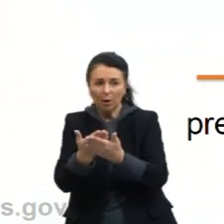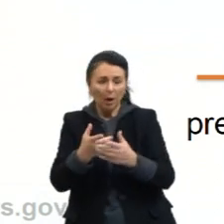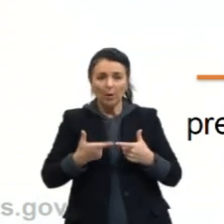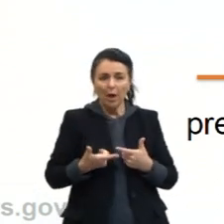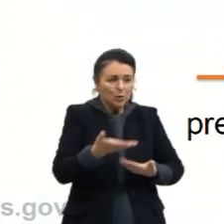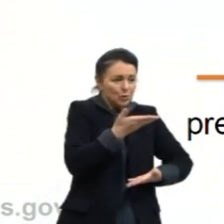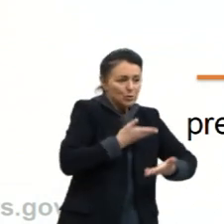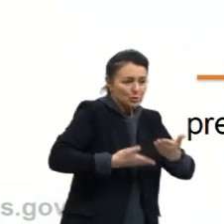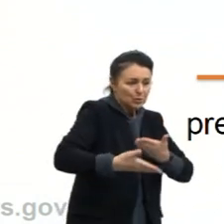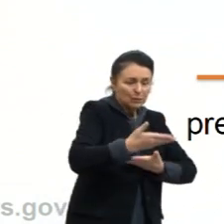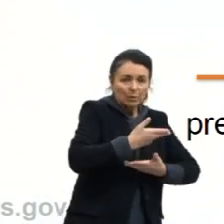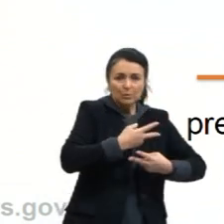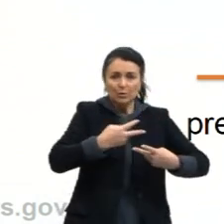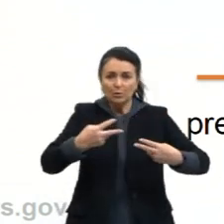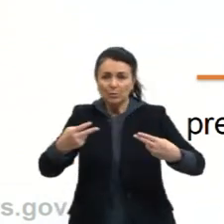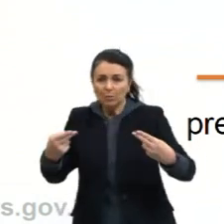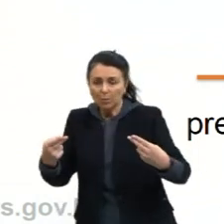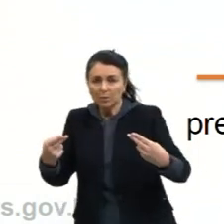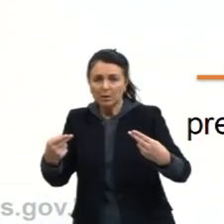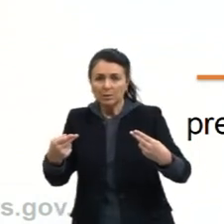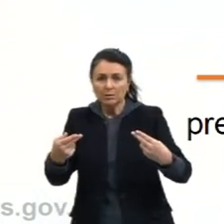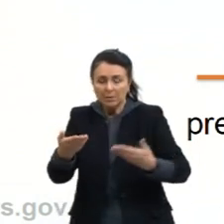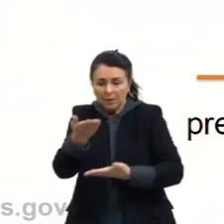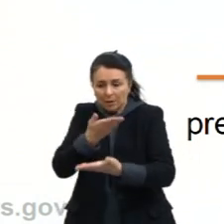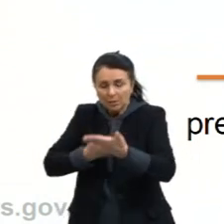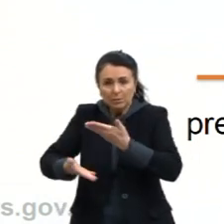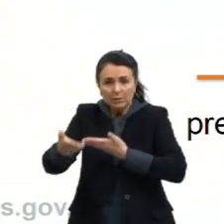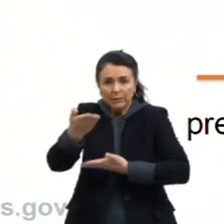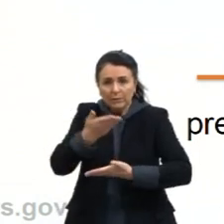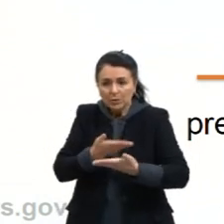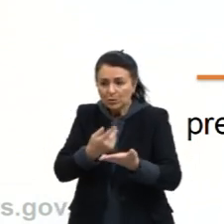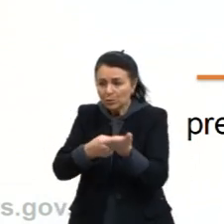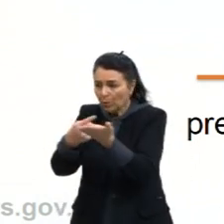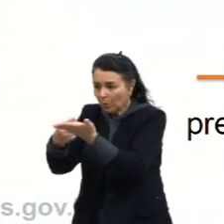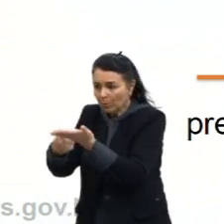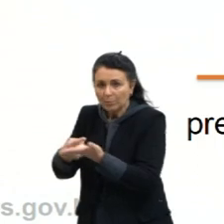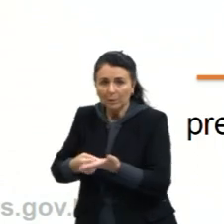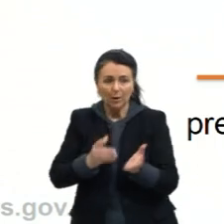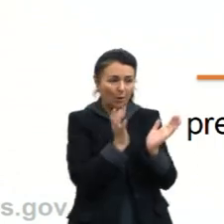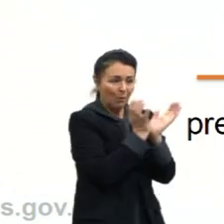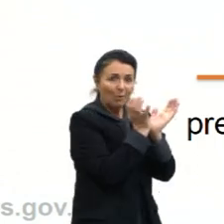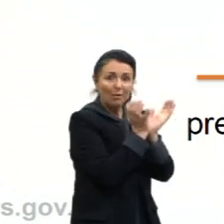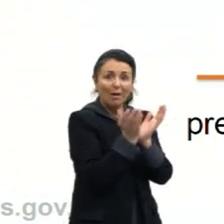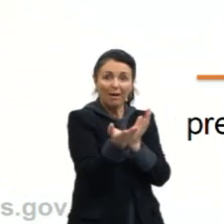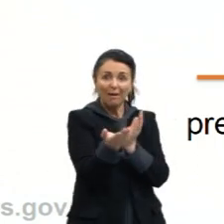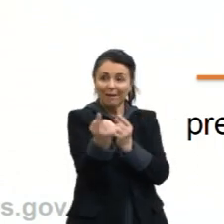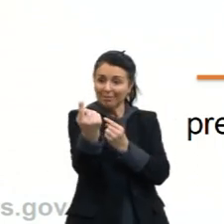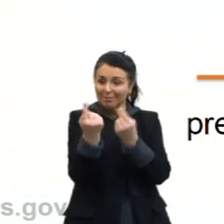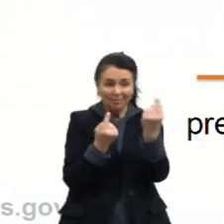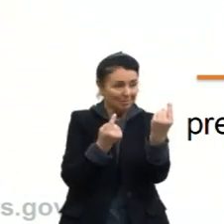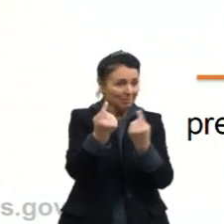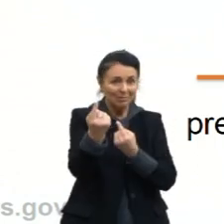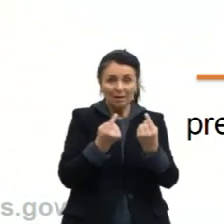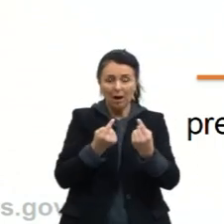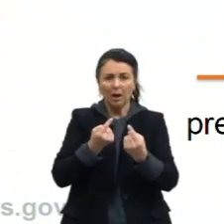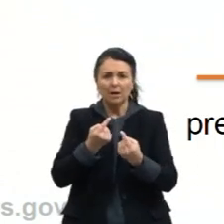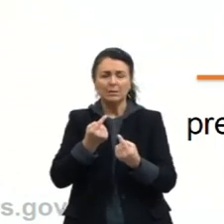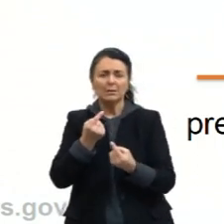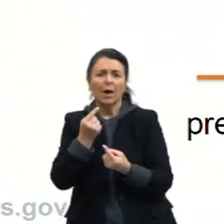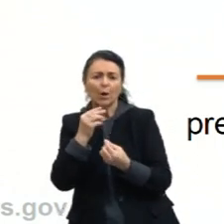quando a gente quer confraternizar algo na escola a gente não combina de cada um trazer um salgado um doce